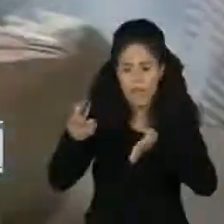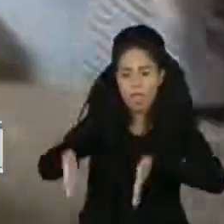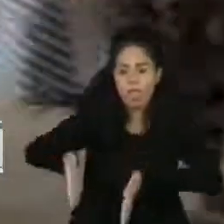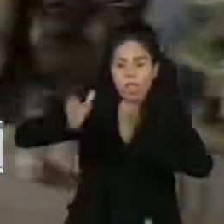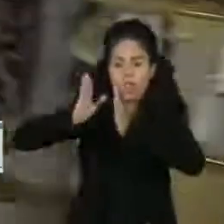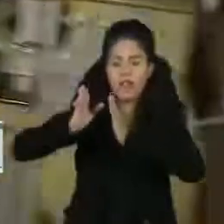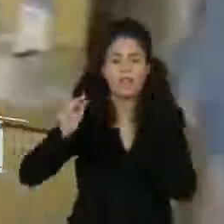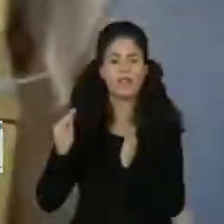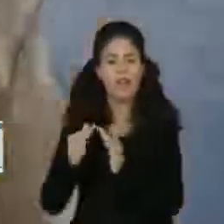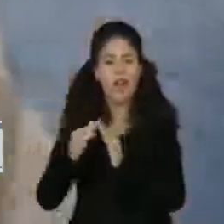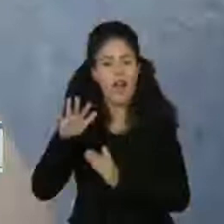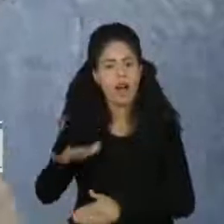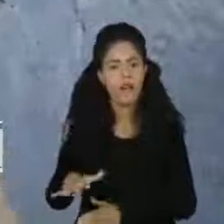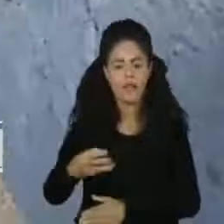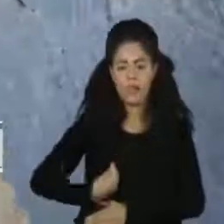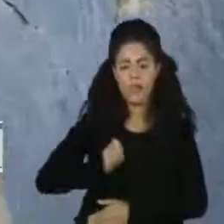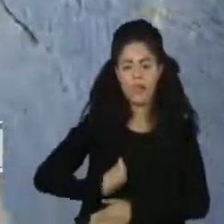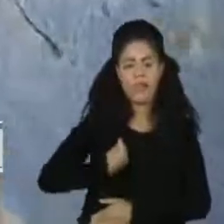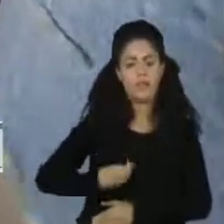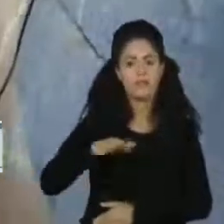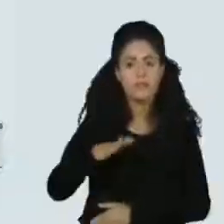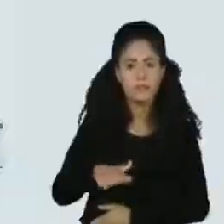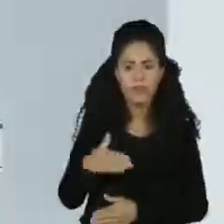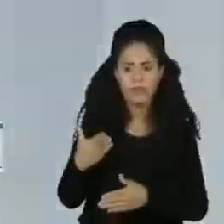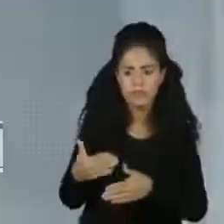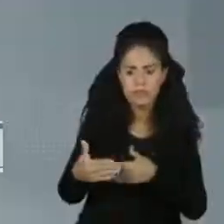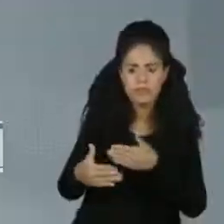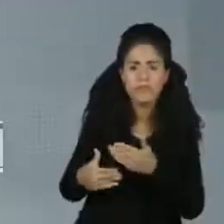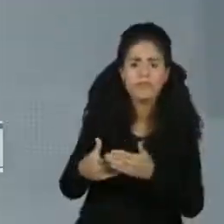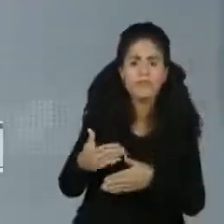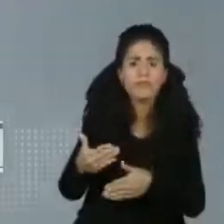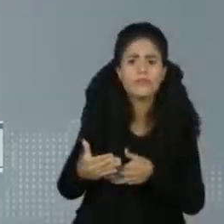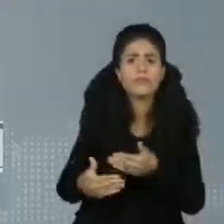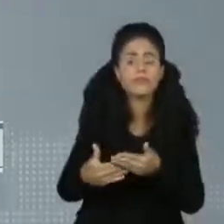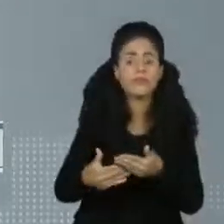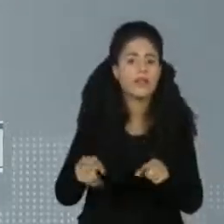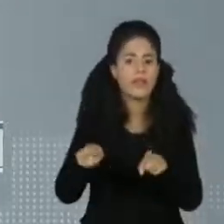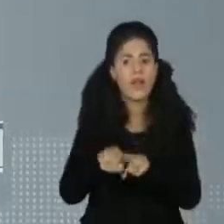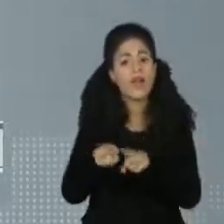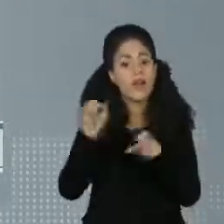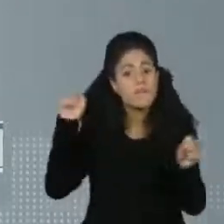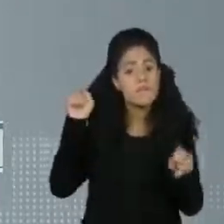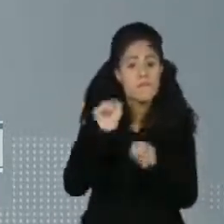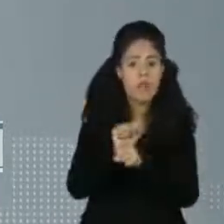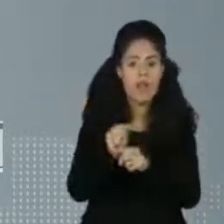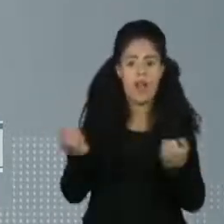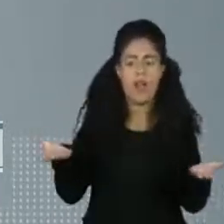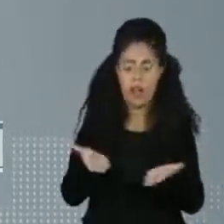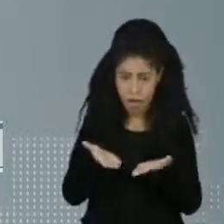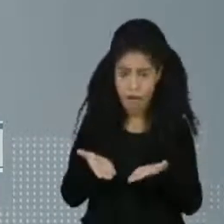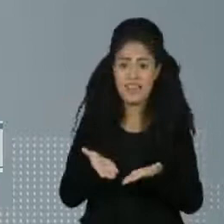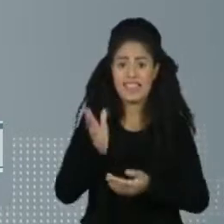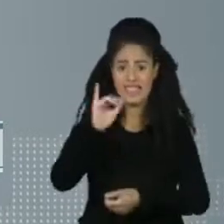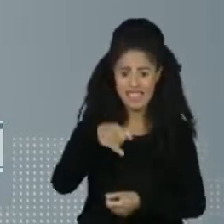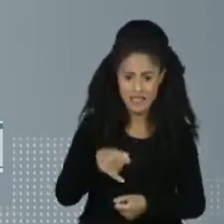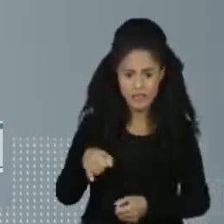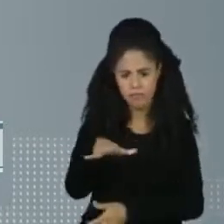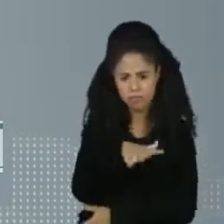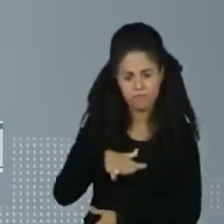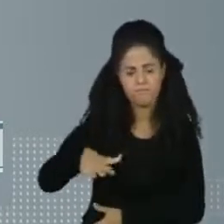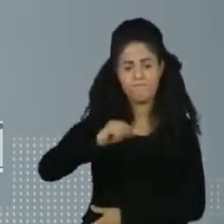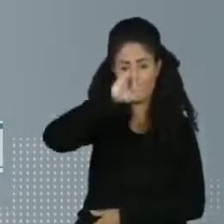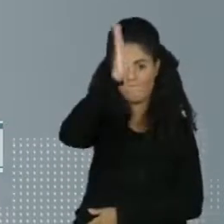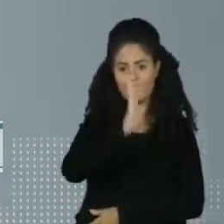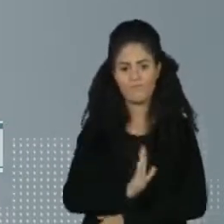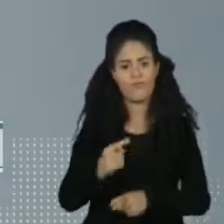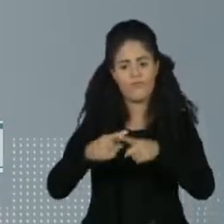da ocupação quem vive aqui está em Contagem Regressiva o Supremo provocou a suspensão das remoções em todo o país